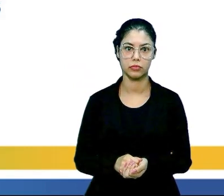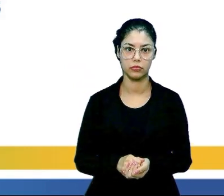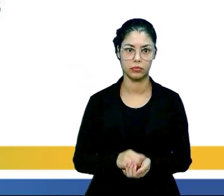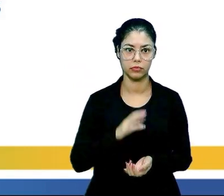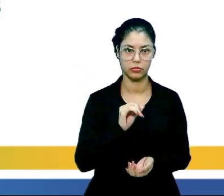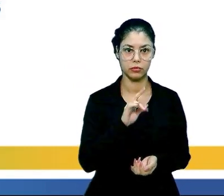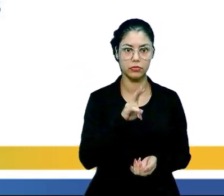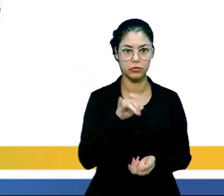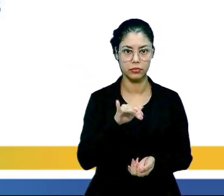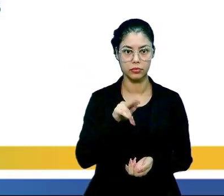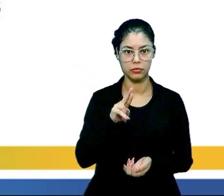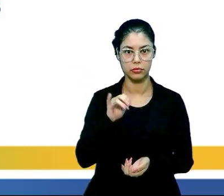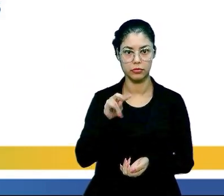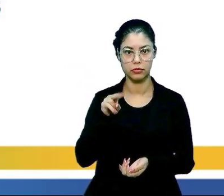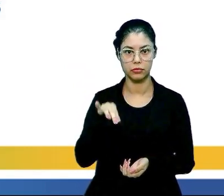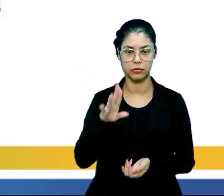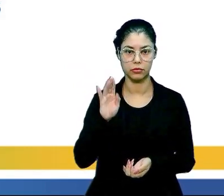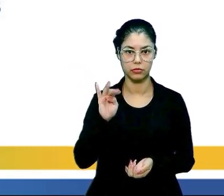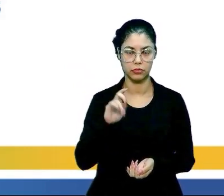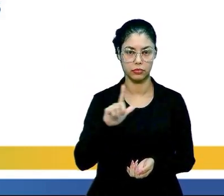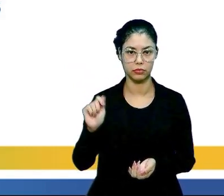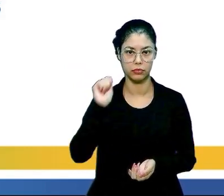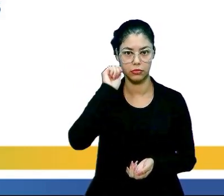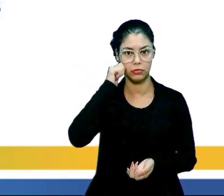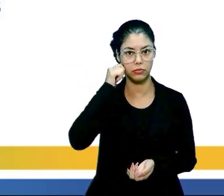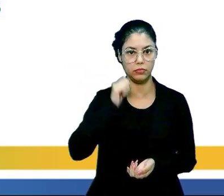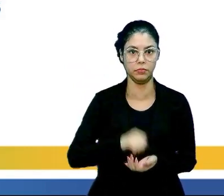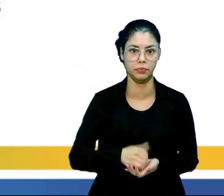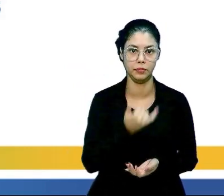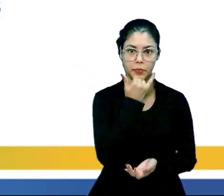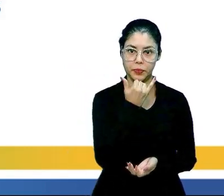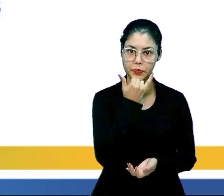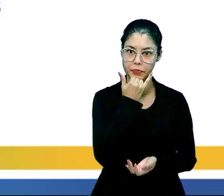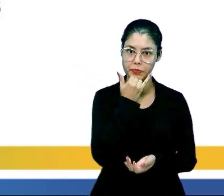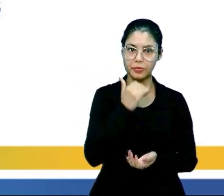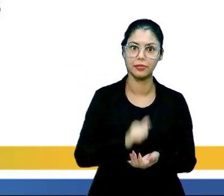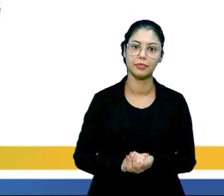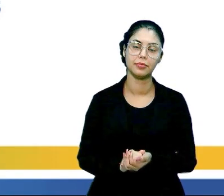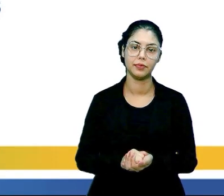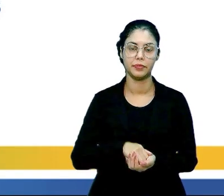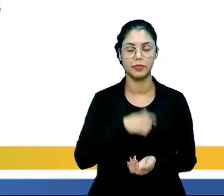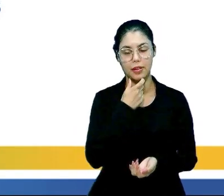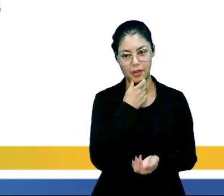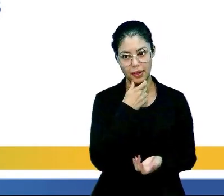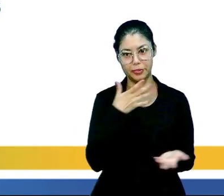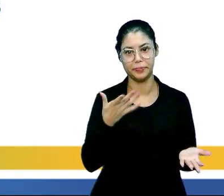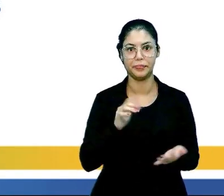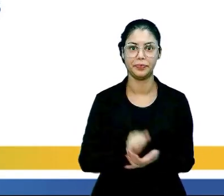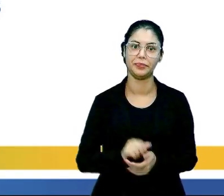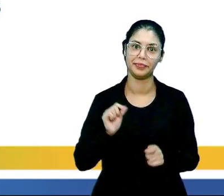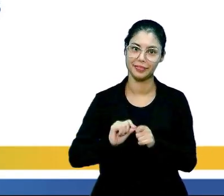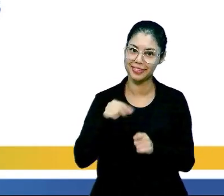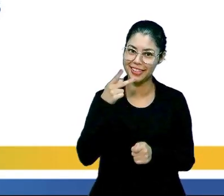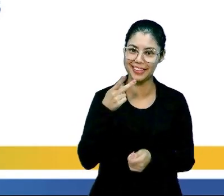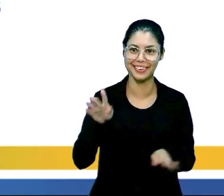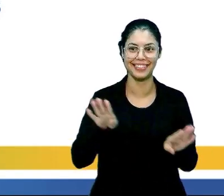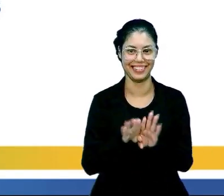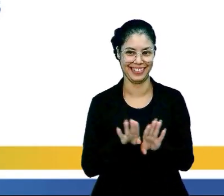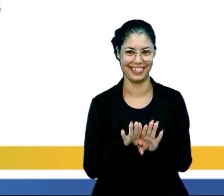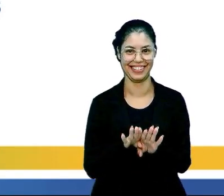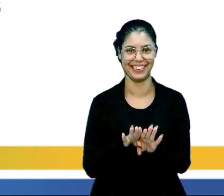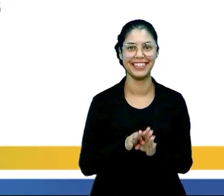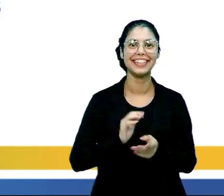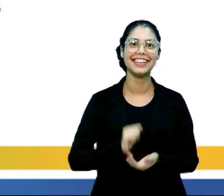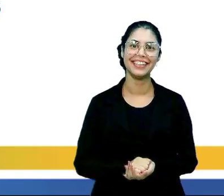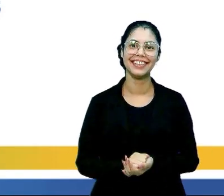como Orange is the New Black. Desculpem aí o meu inglês, eu não sou formada em inglês, fiz o que pude. No